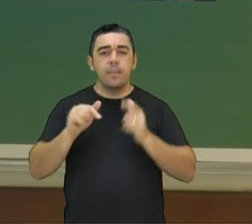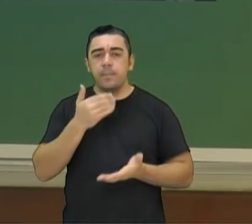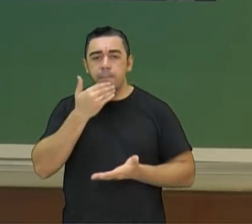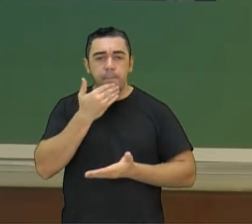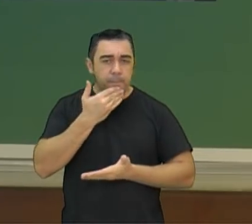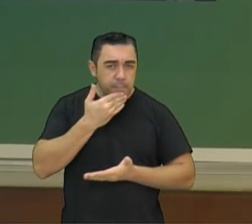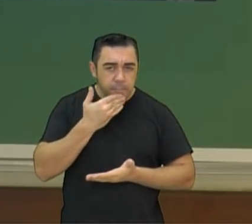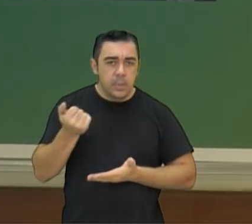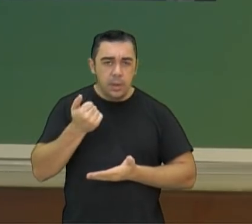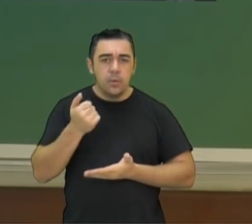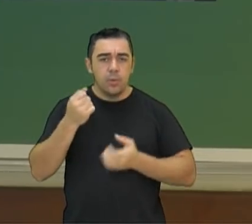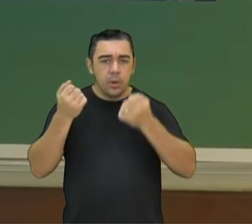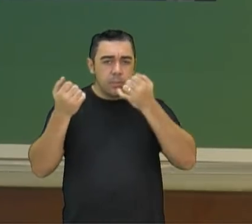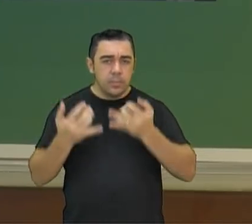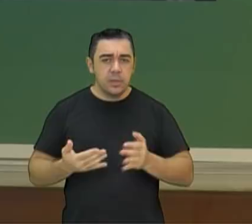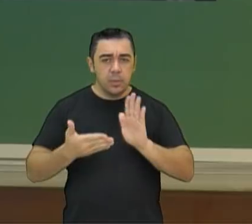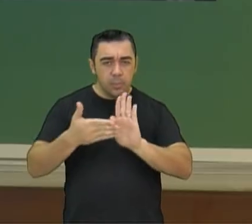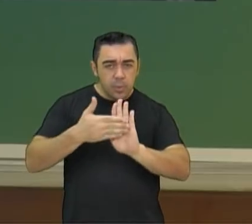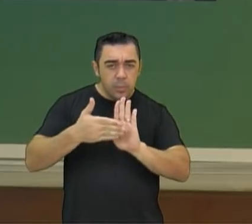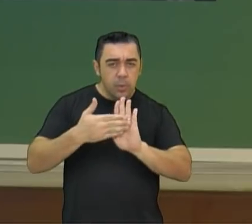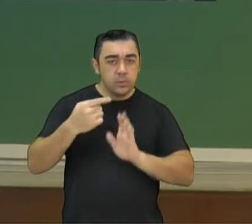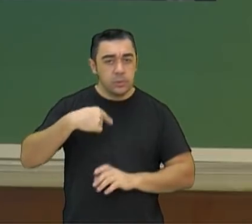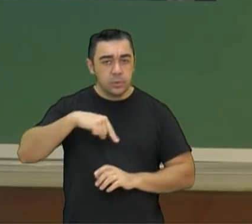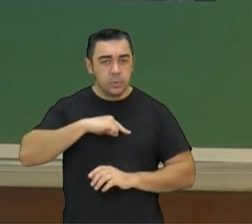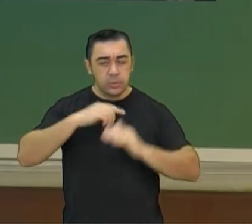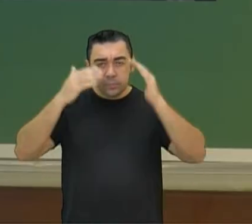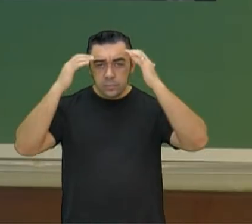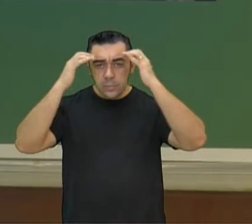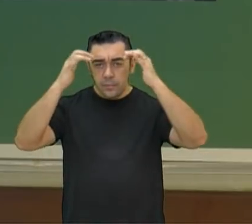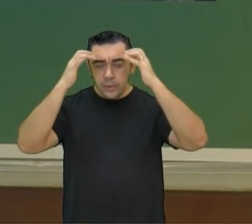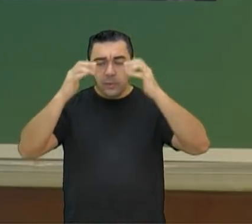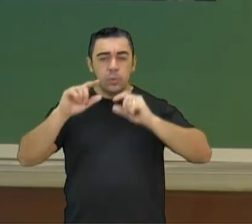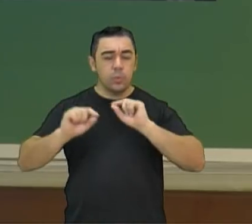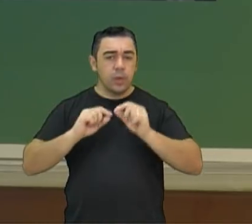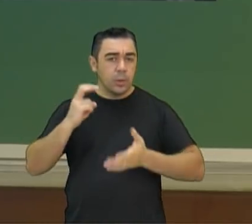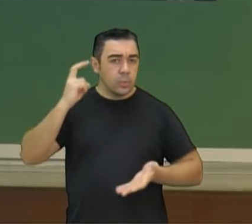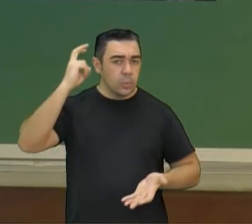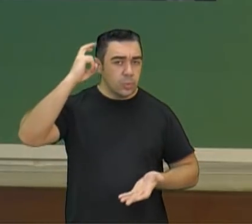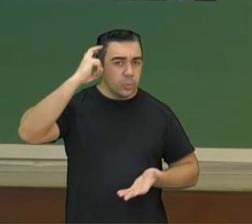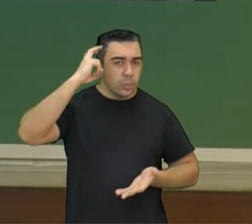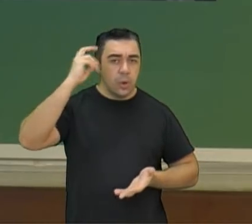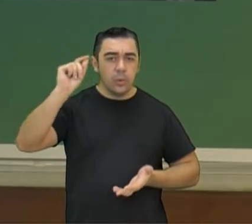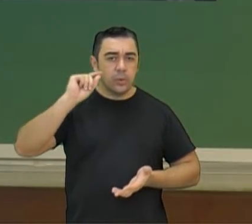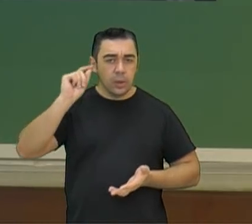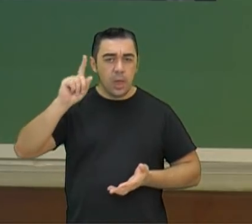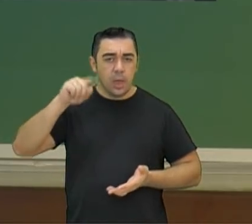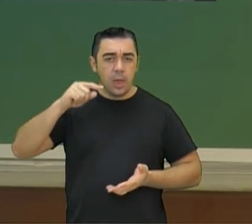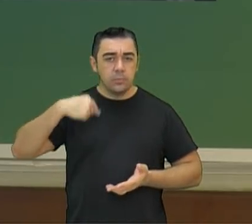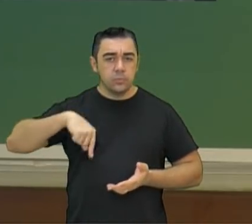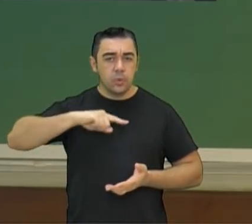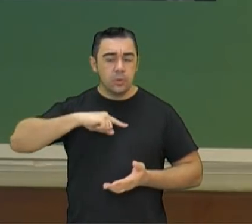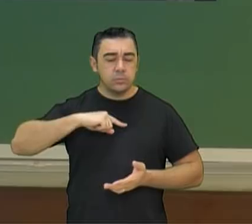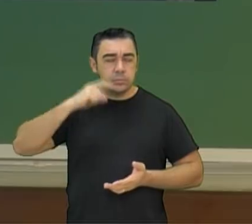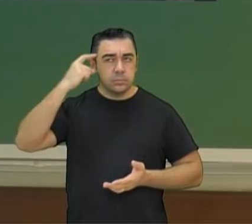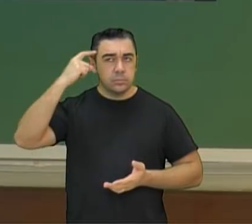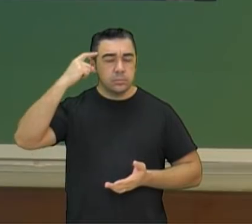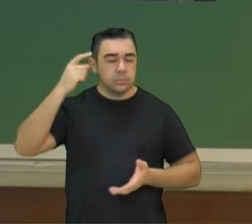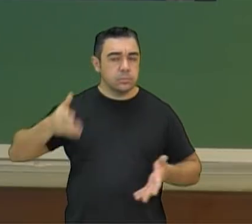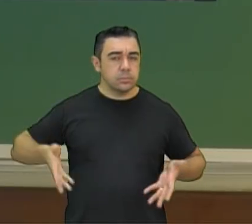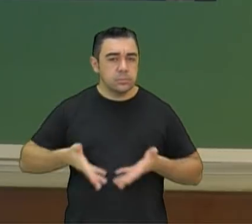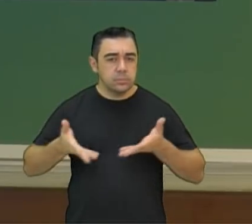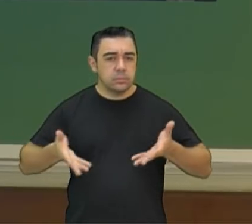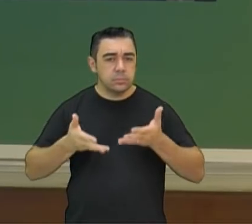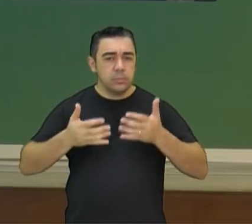nossa proposta de reflexão, certo? Então, cultura como algo que é para cultivar a mente e os